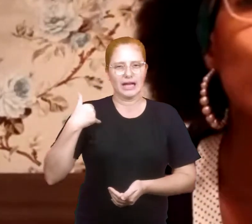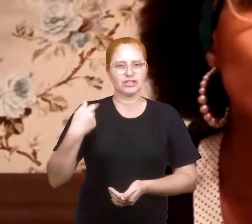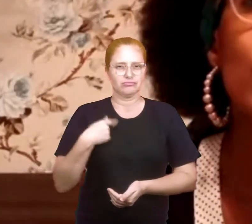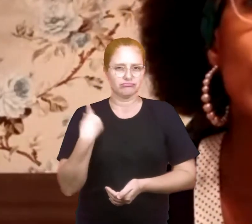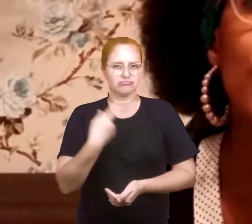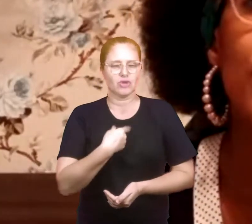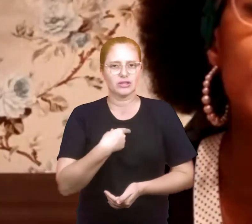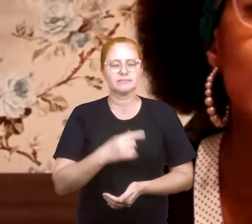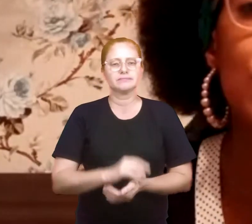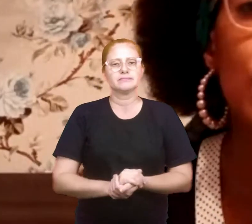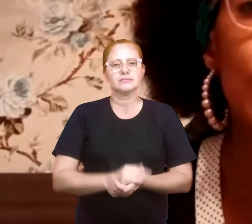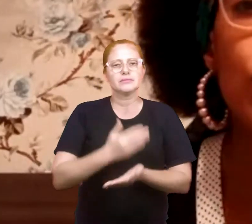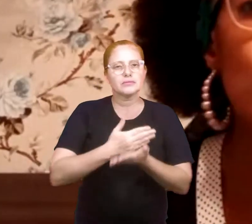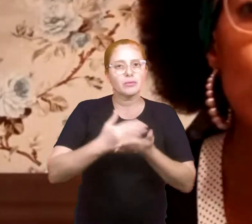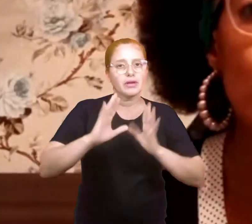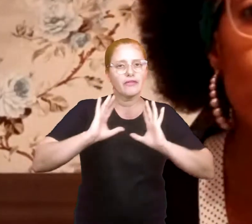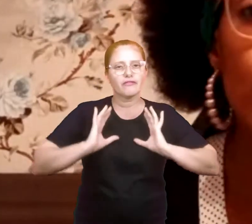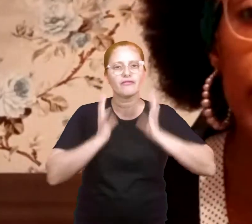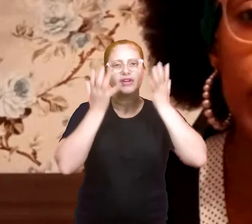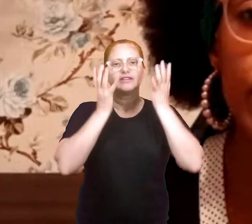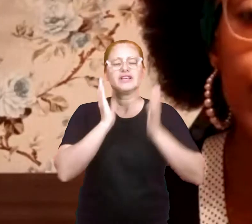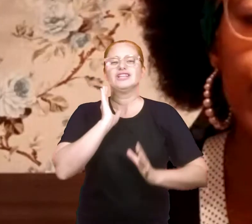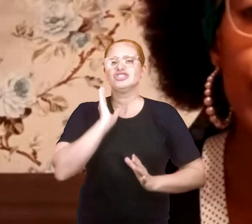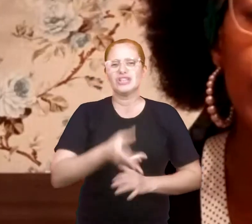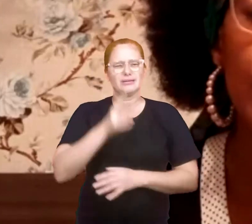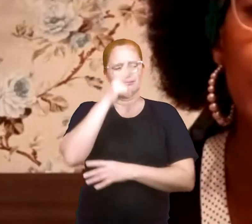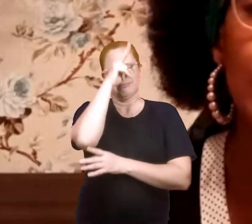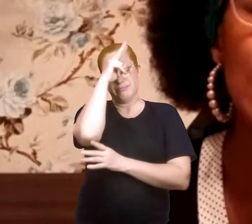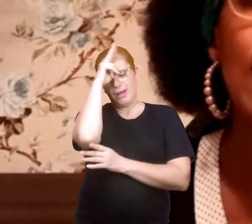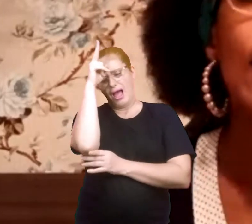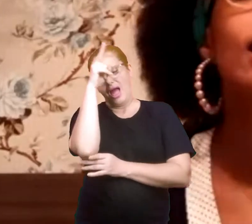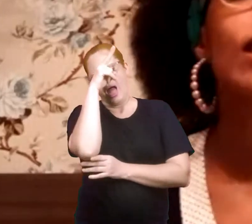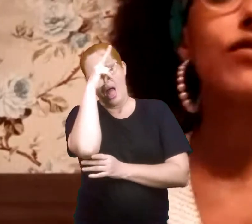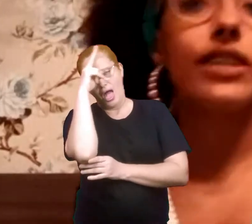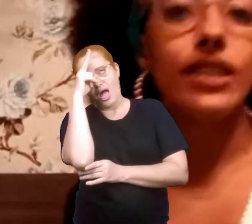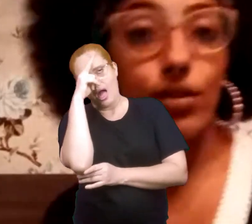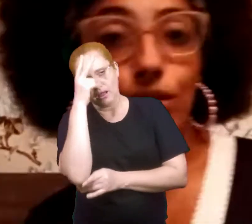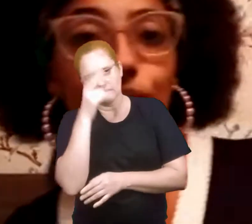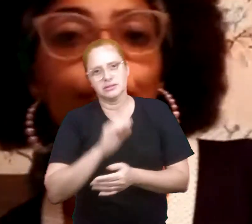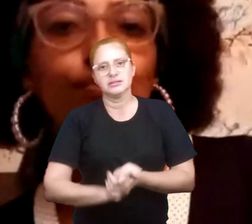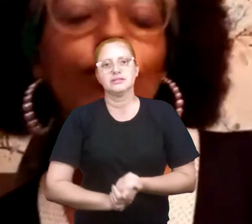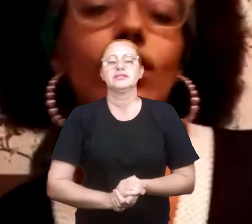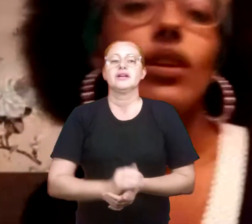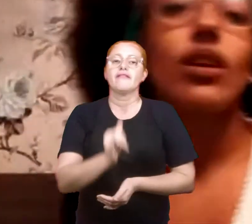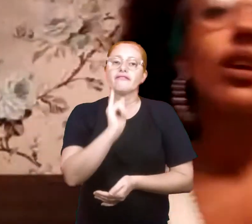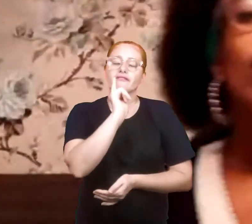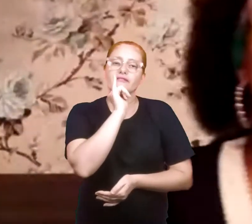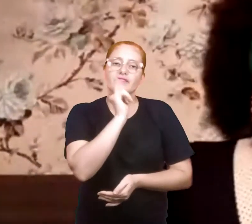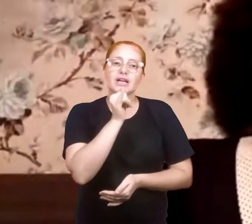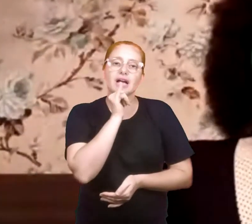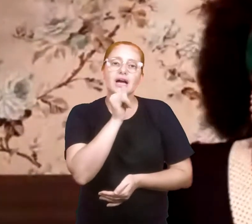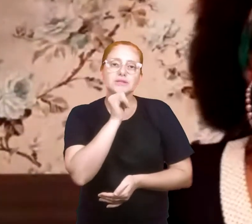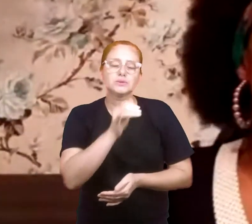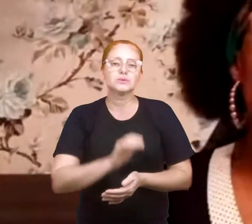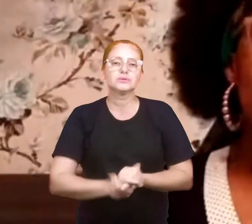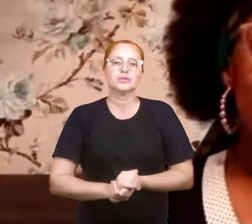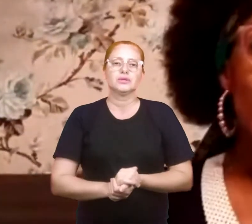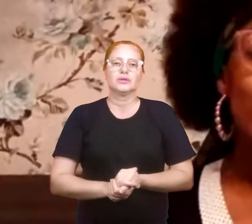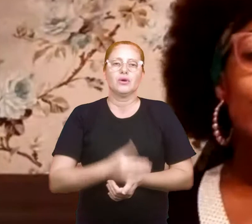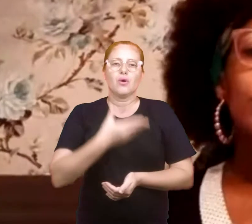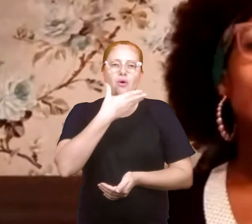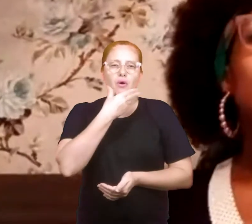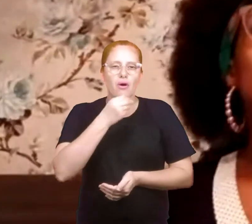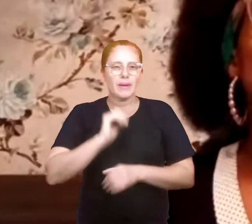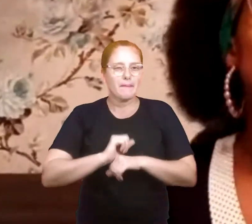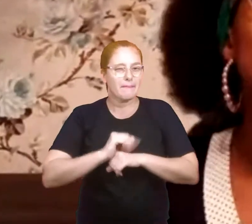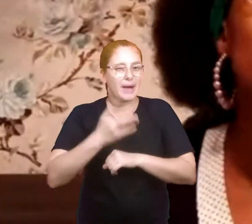E logo no começo da festa ela já estava muito, muito bêbada. Ela estava ficando com um cara mais velho